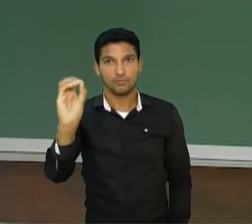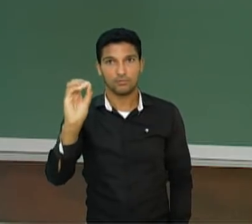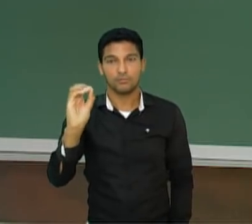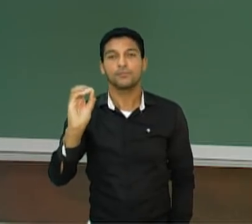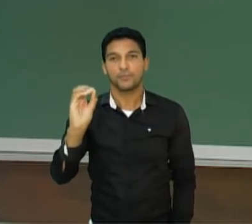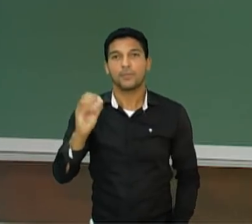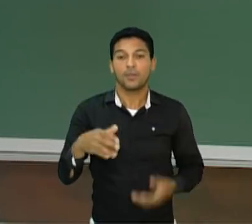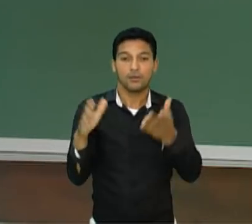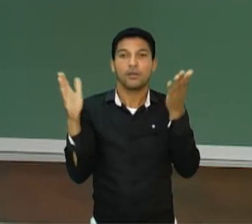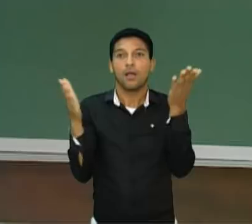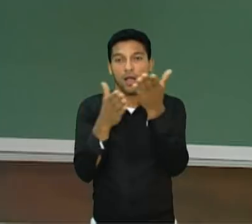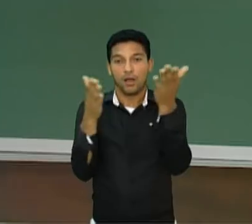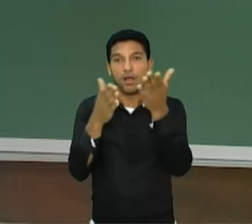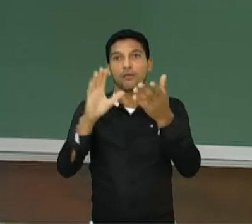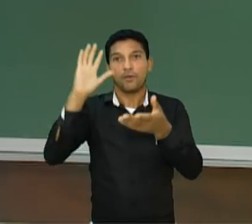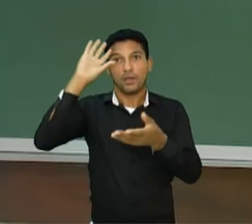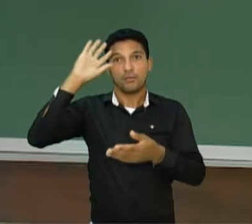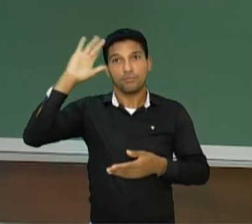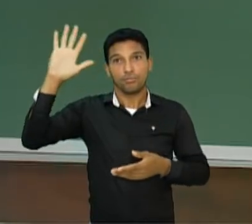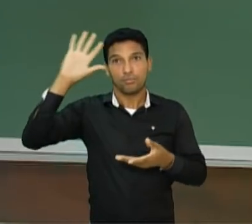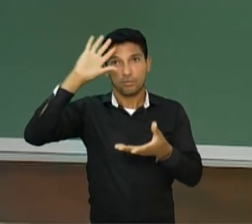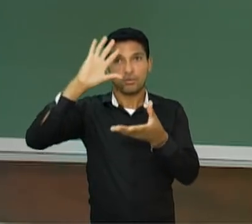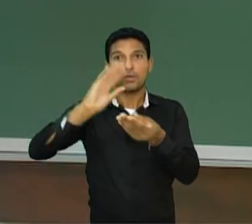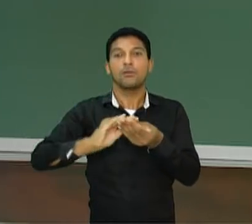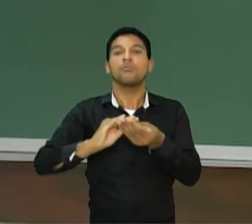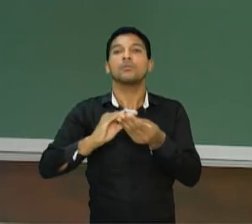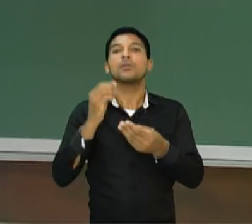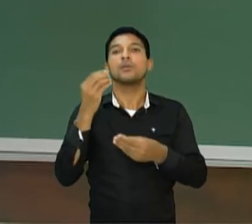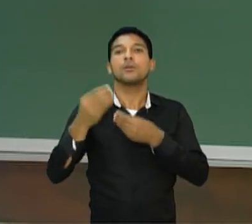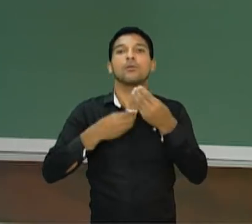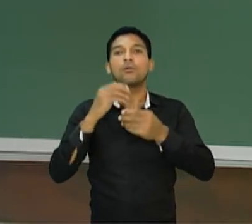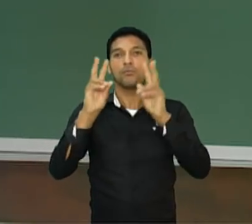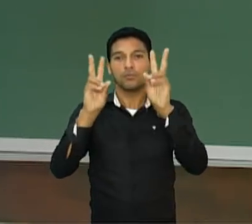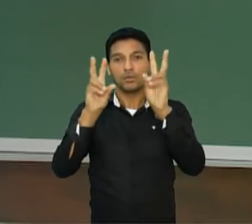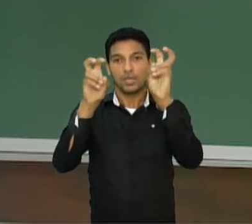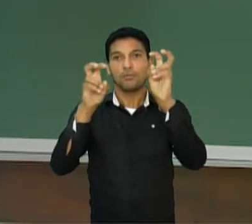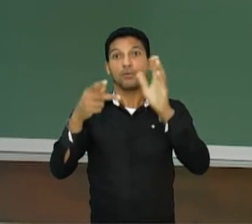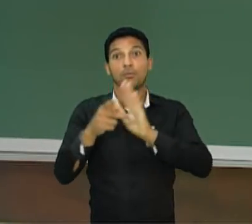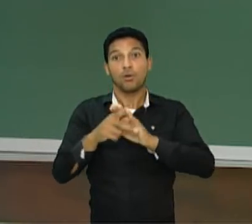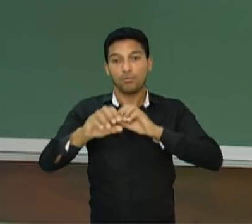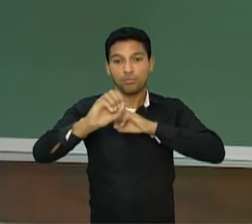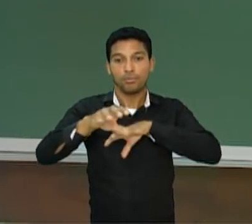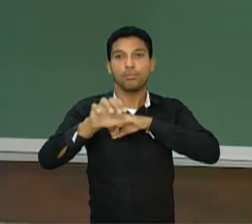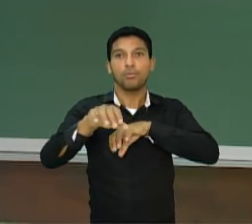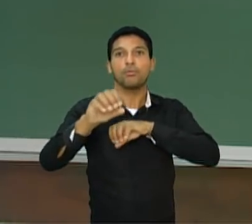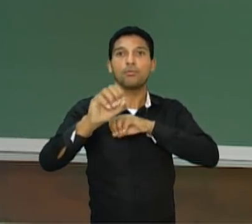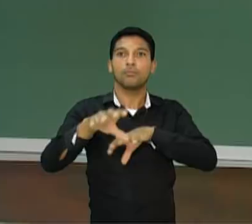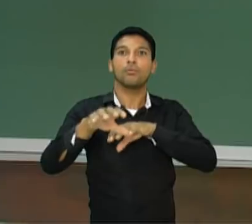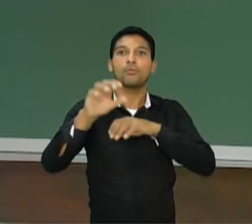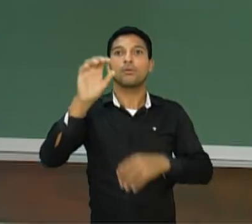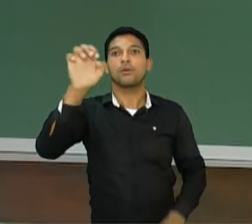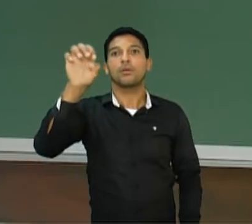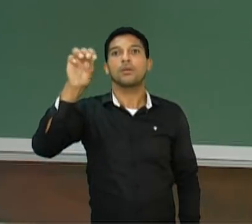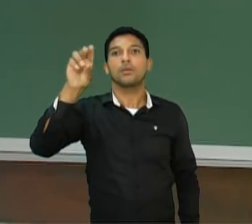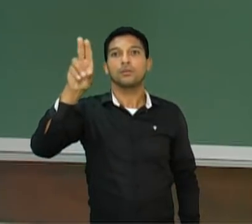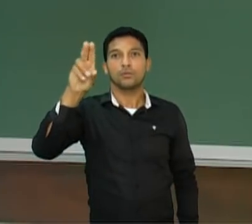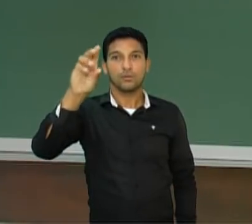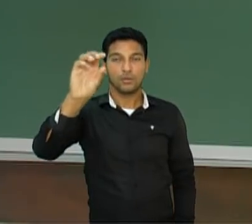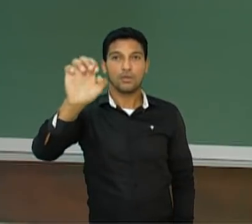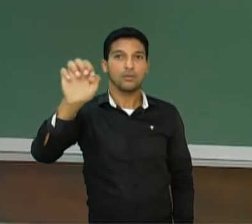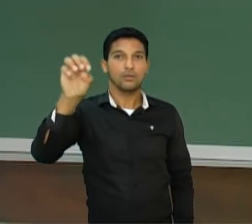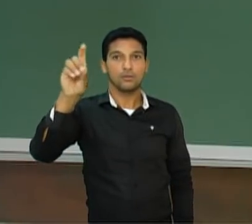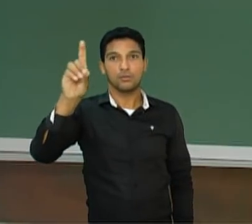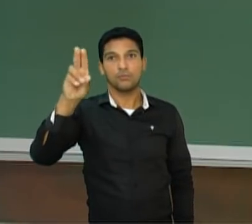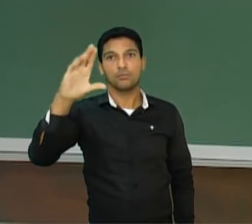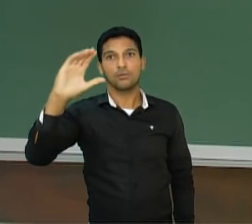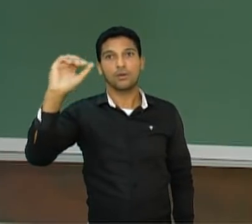poder magnífico de fazer as pessoas melhorarem, saírem de uma condição de vida